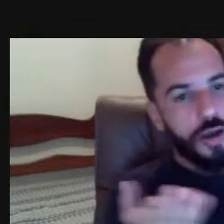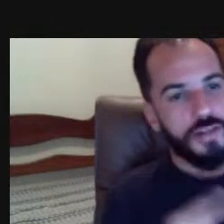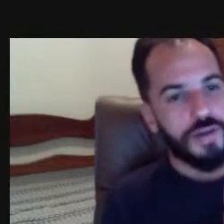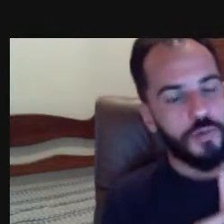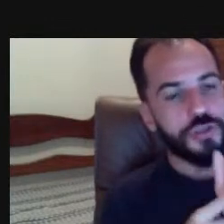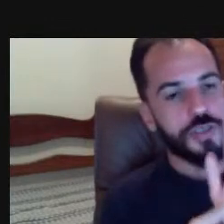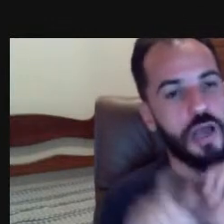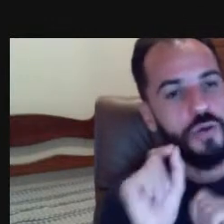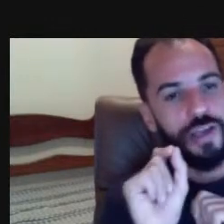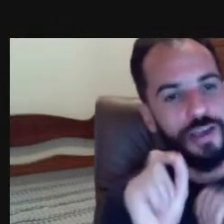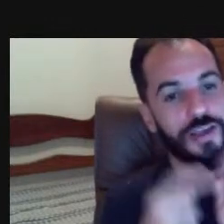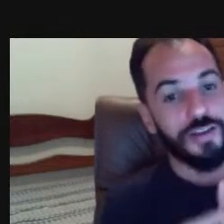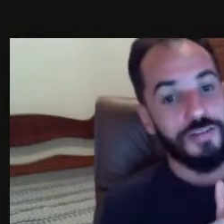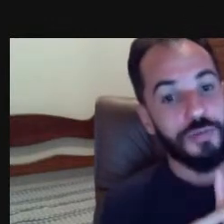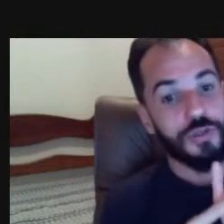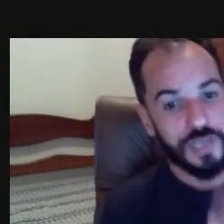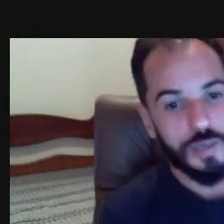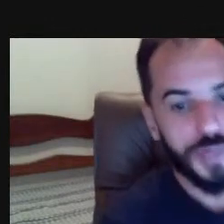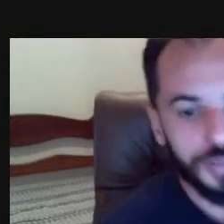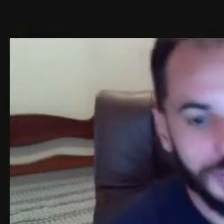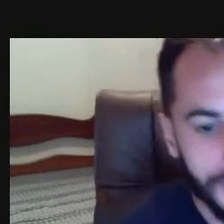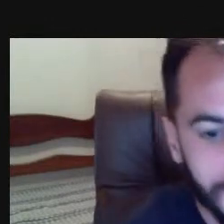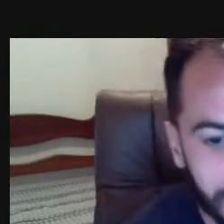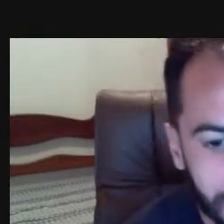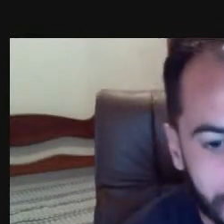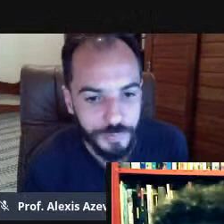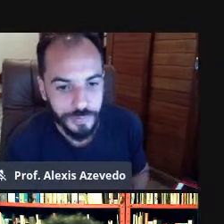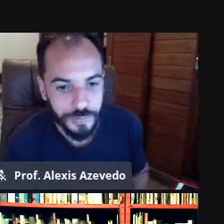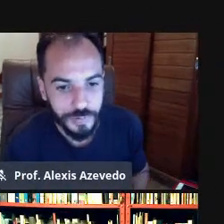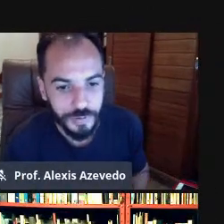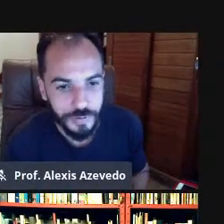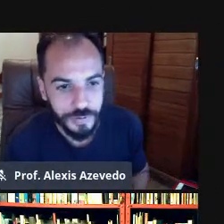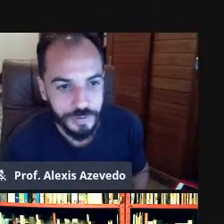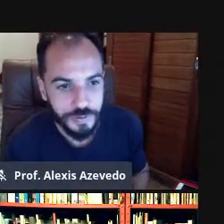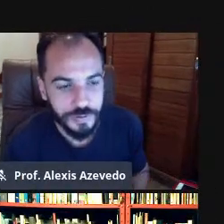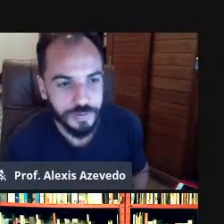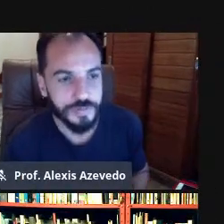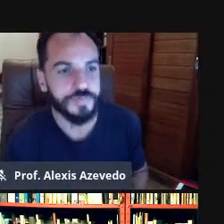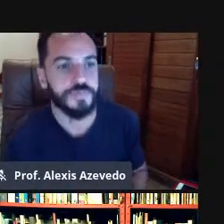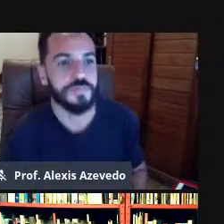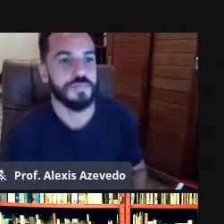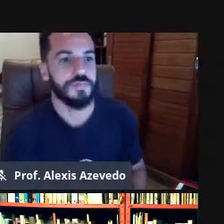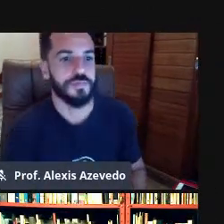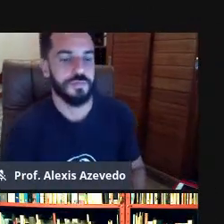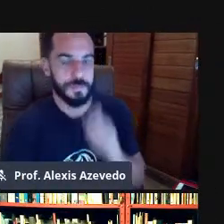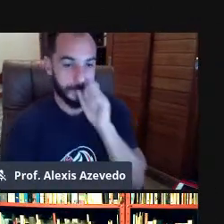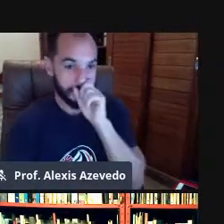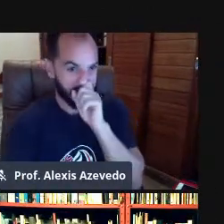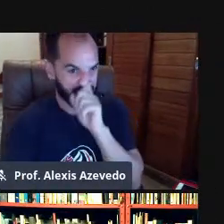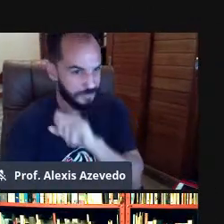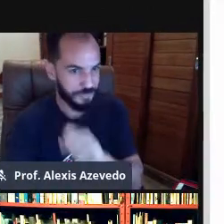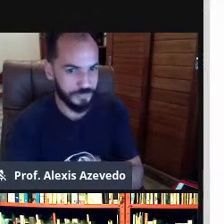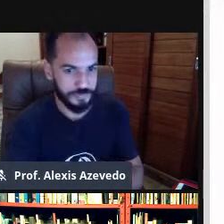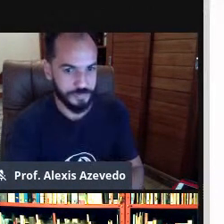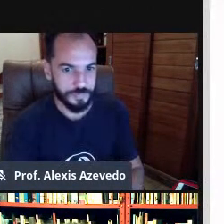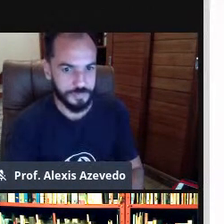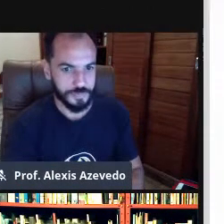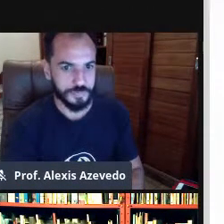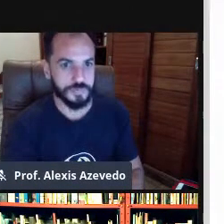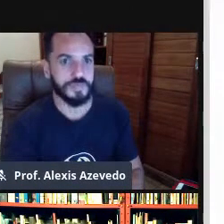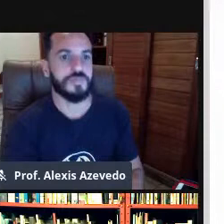O primeiro quadro, na verdade, é igual, o segundo quadro, a segunda coluna aqui mostra a